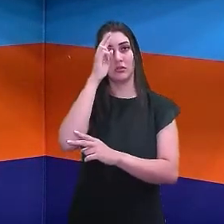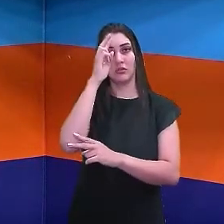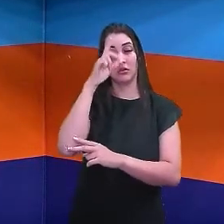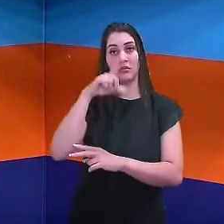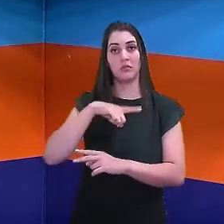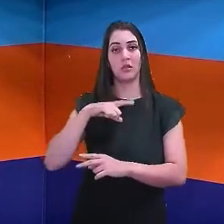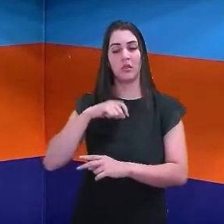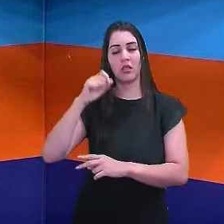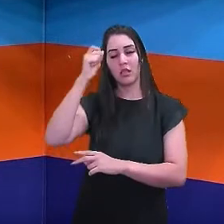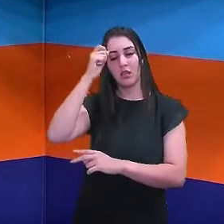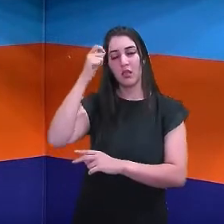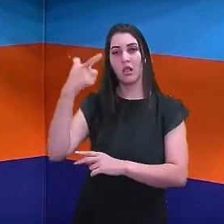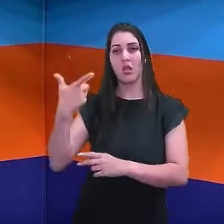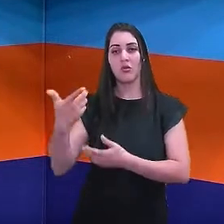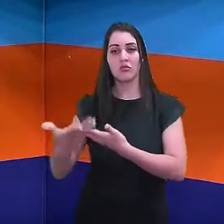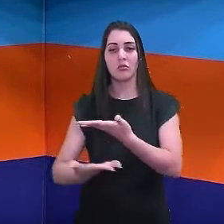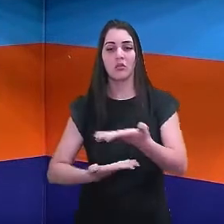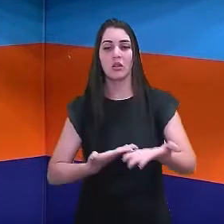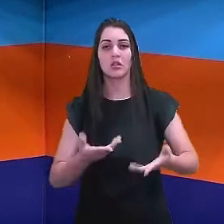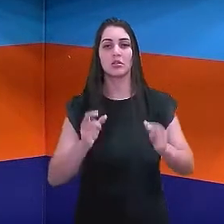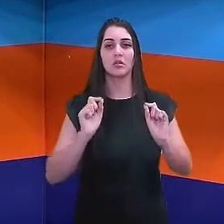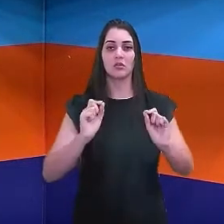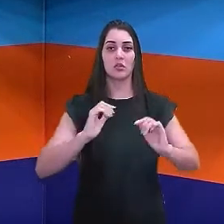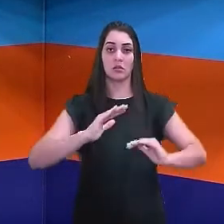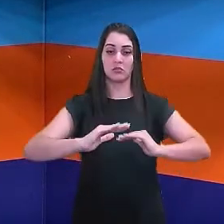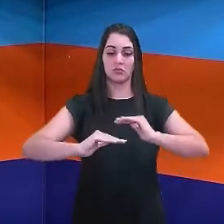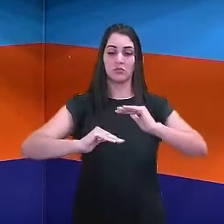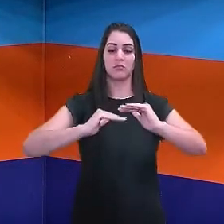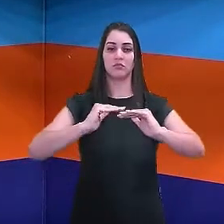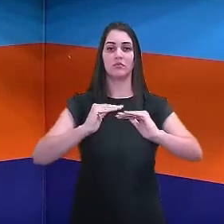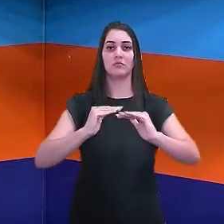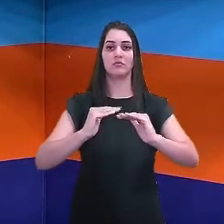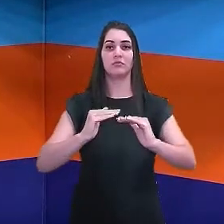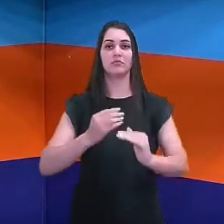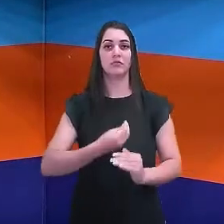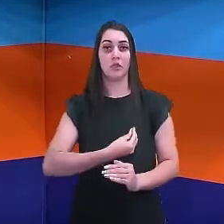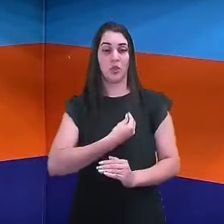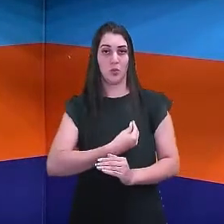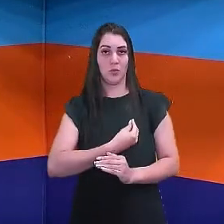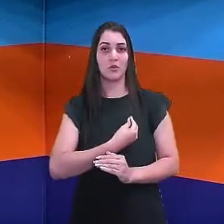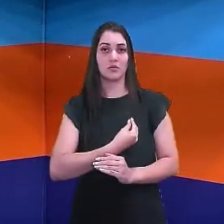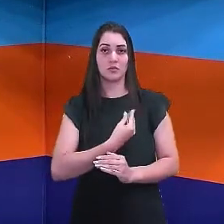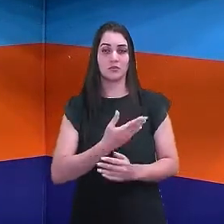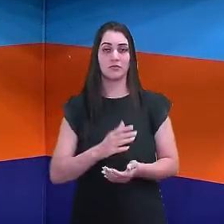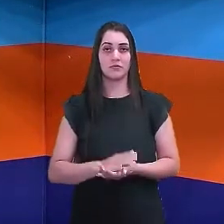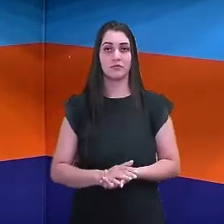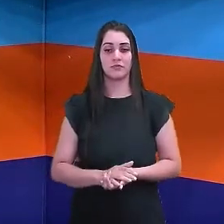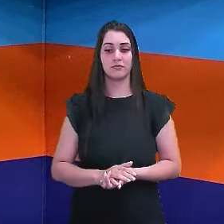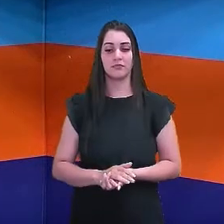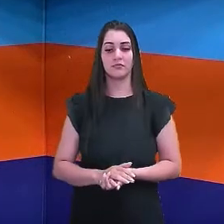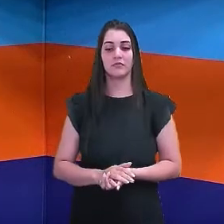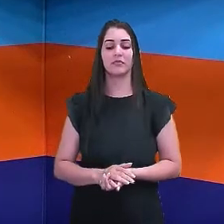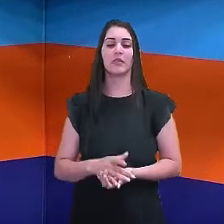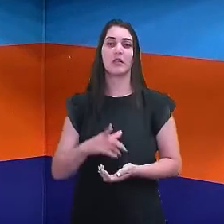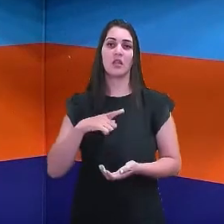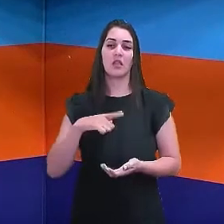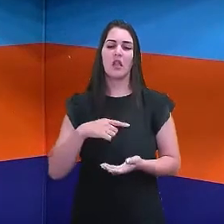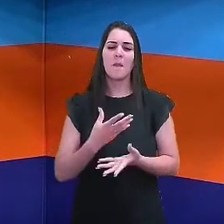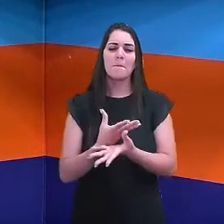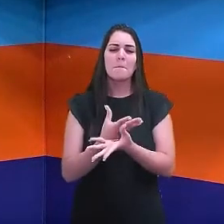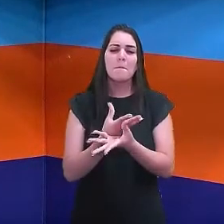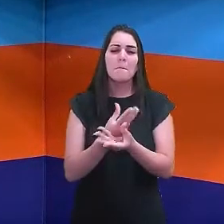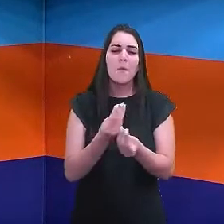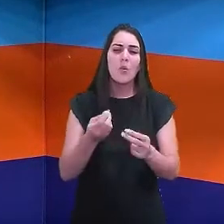lógica com relação ao processo do presente que está cheio de